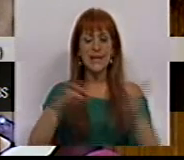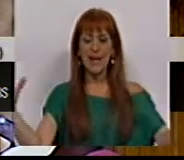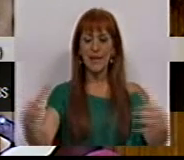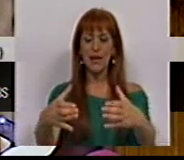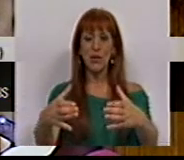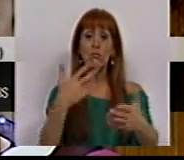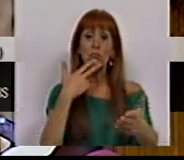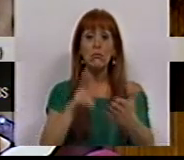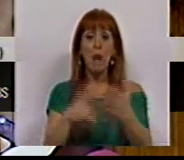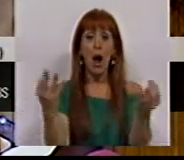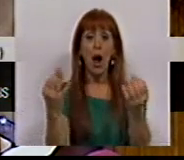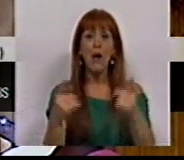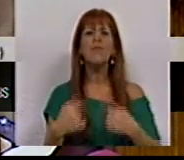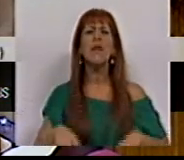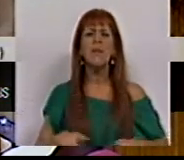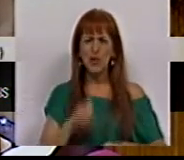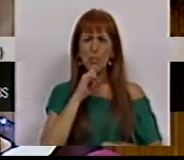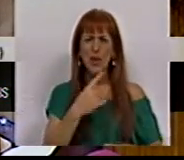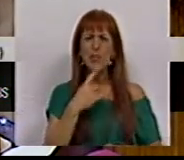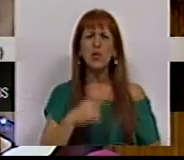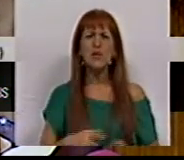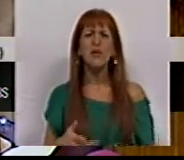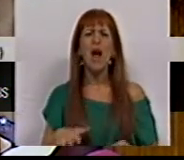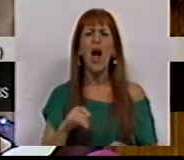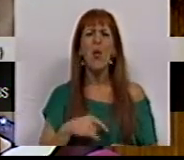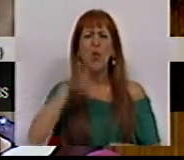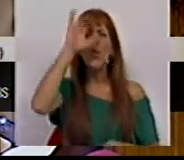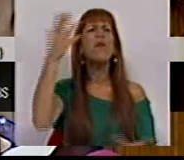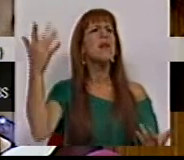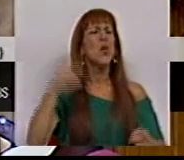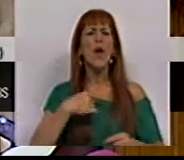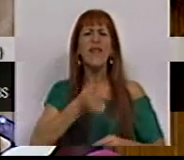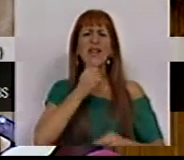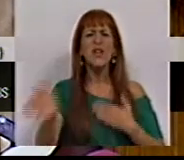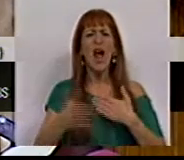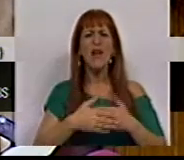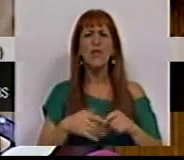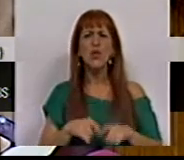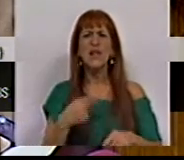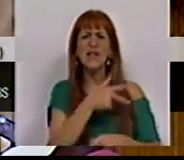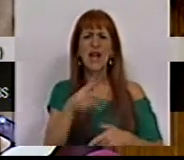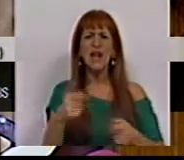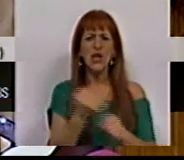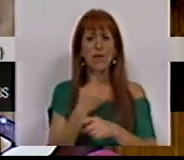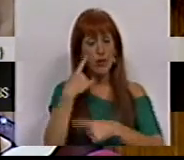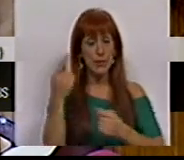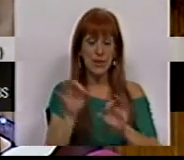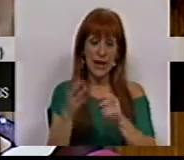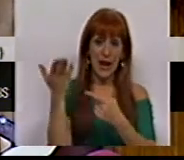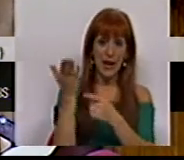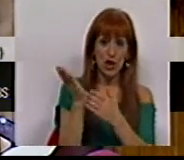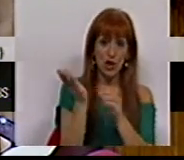centralizado. É verdade. Mas podemos perguntar, onde esteve o Governo quando decidiu encerrar centenas de serviços públicos, como